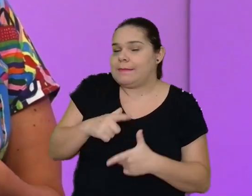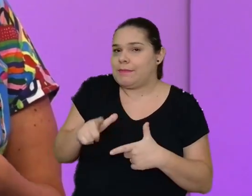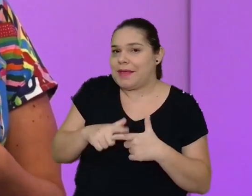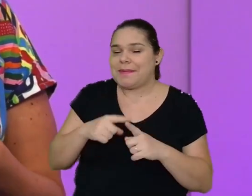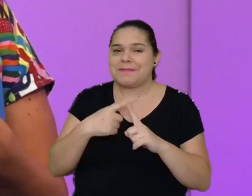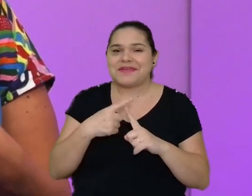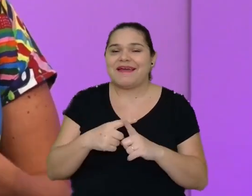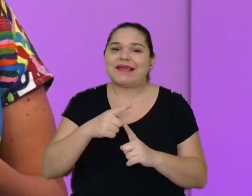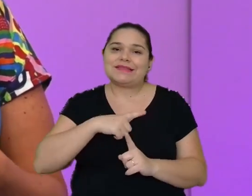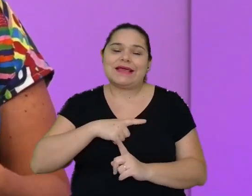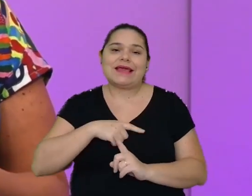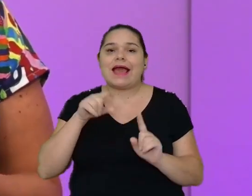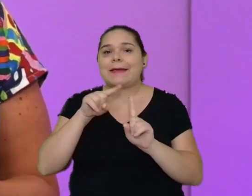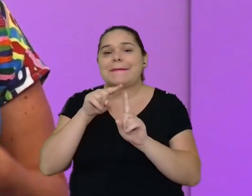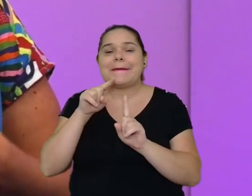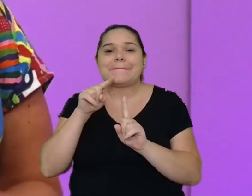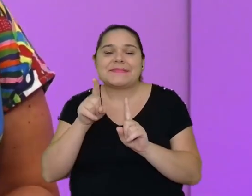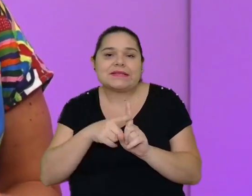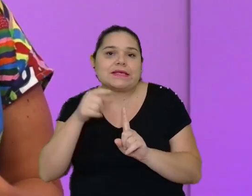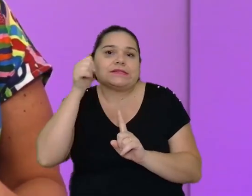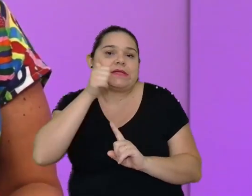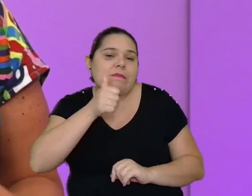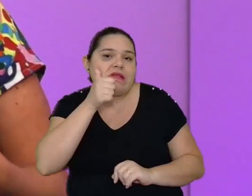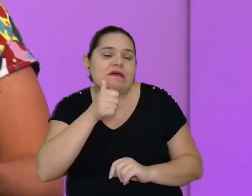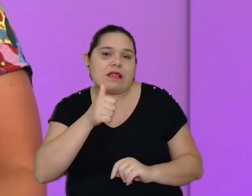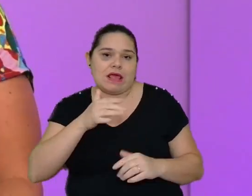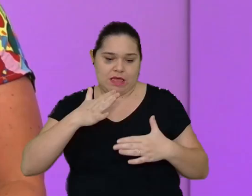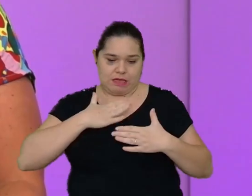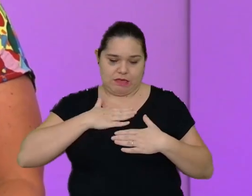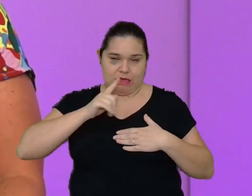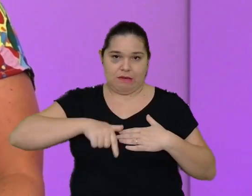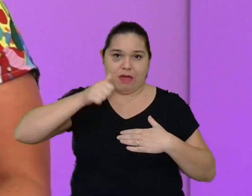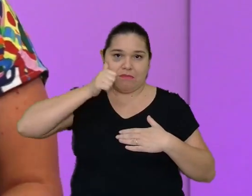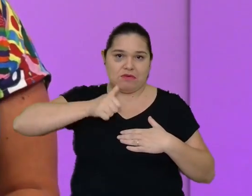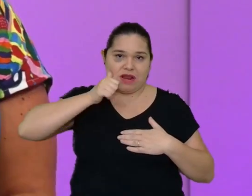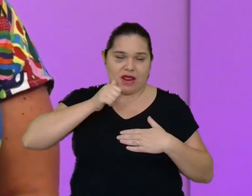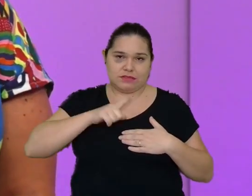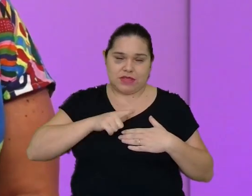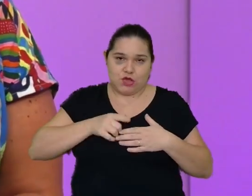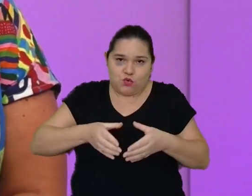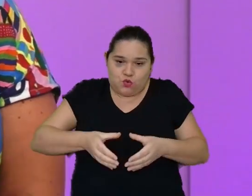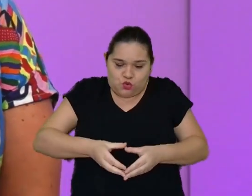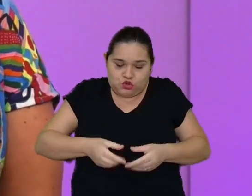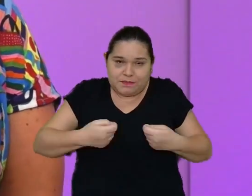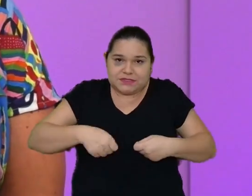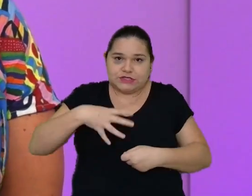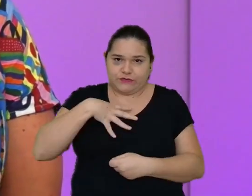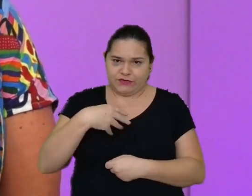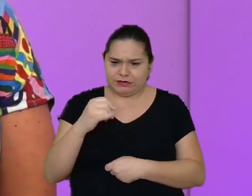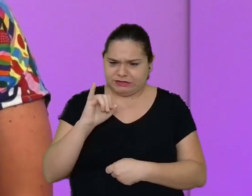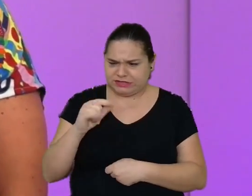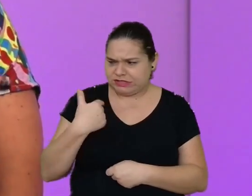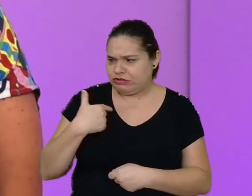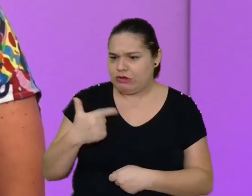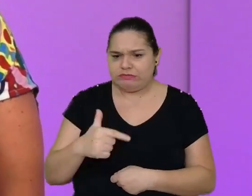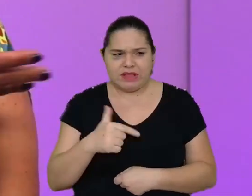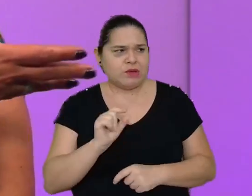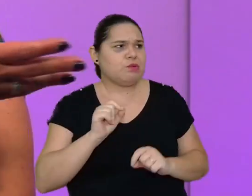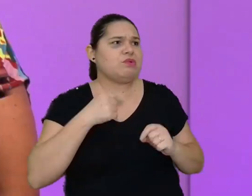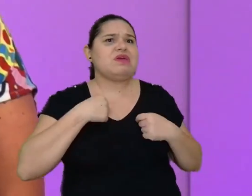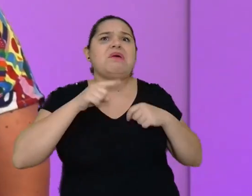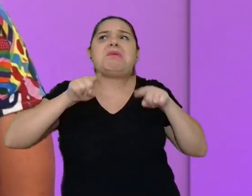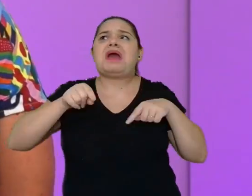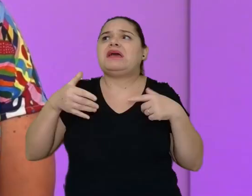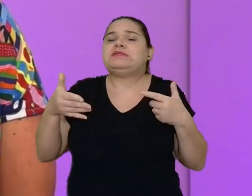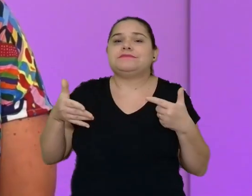maternidade, então o que eu tenho, eu sou uma mulher, eu tenho outra, eu preciso ter um filho, se eu não tenho isso, então o que eu sou? Então também